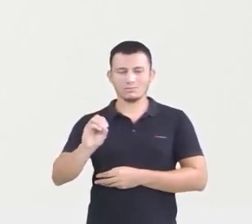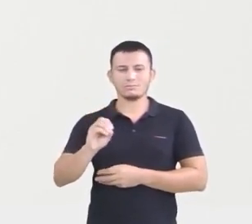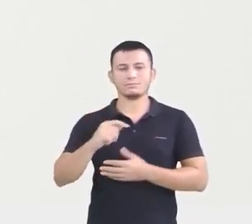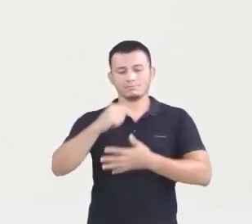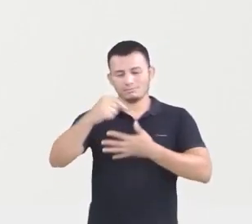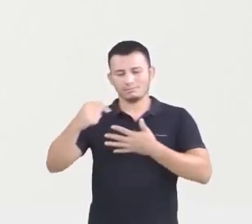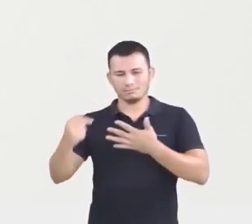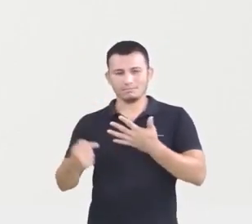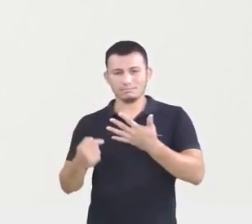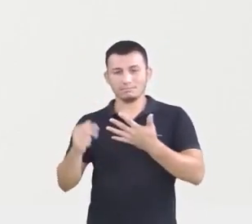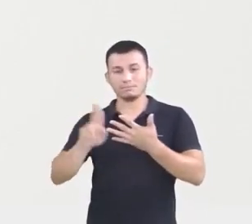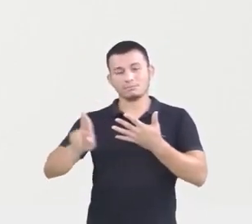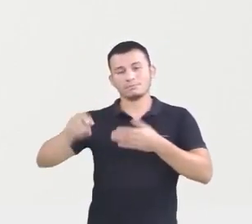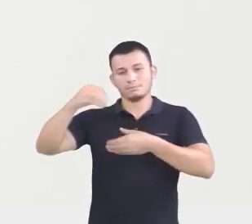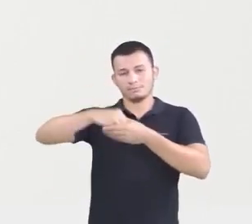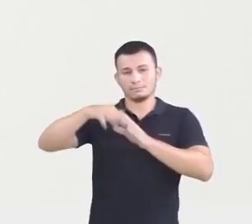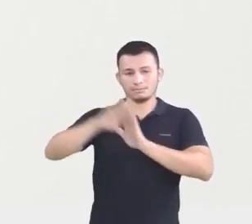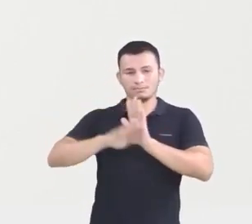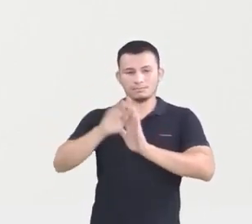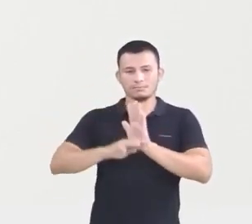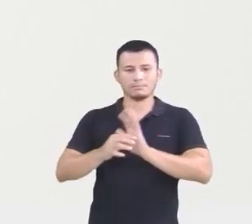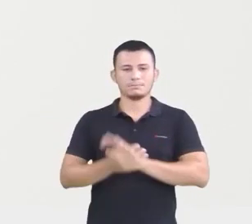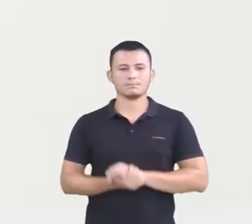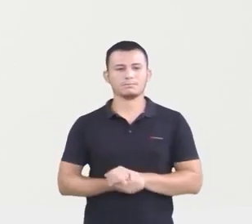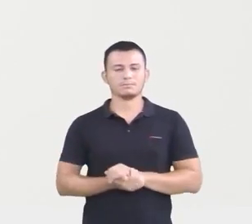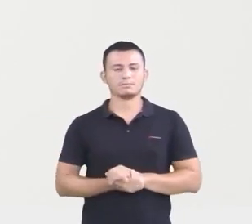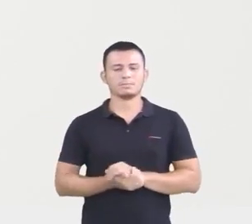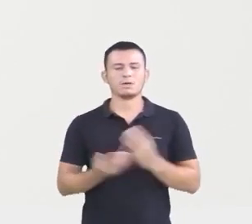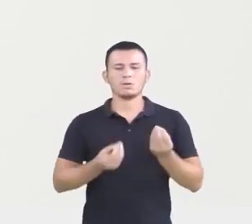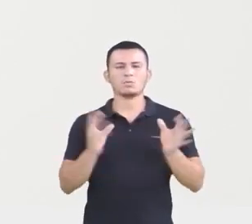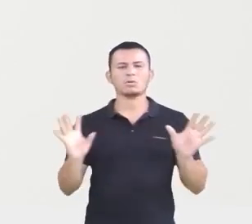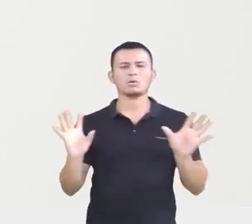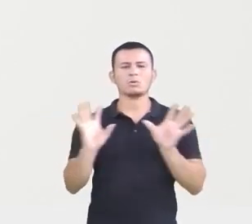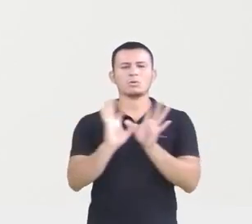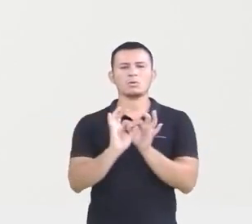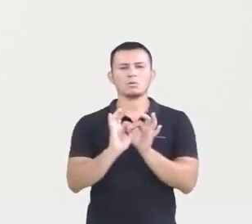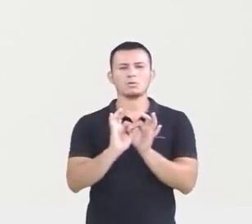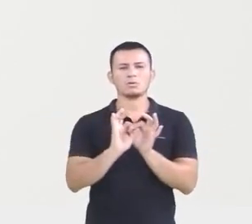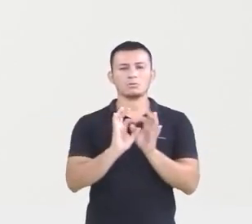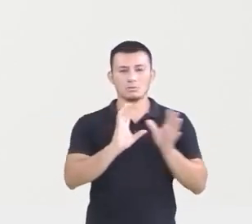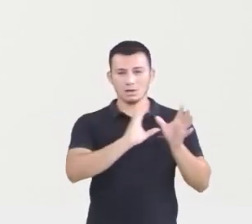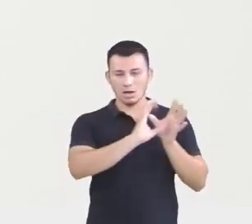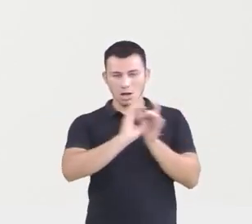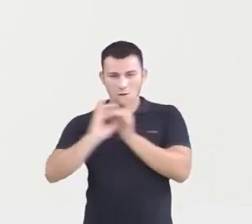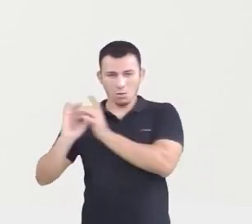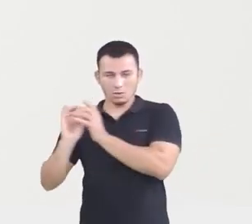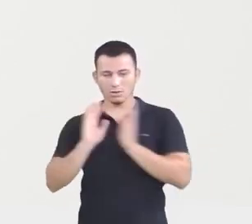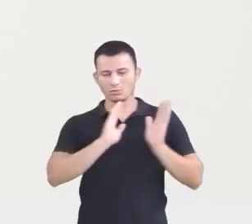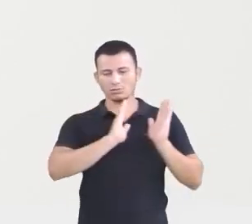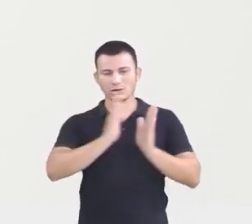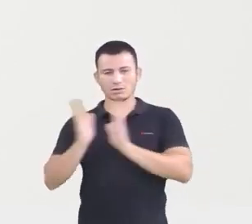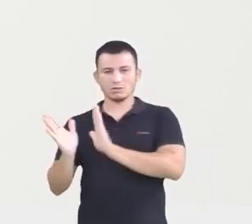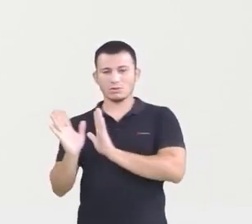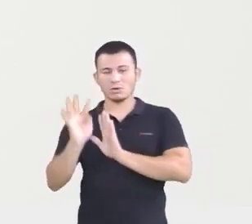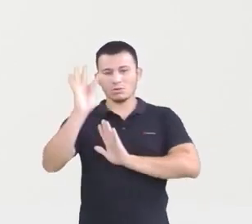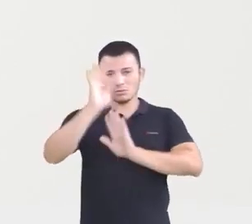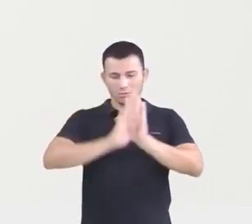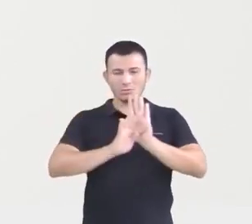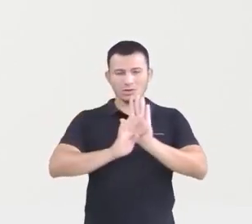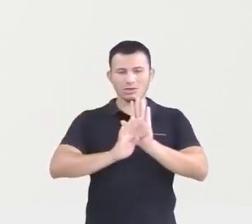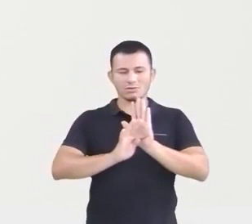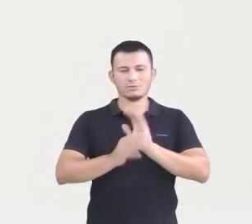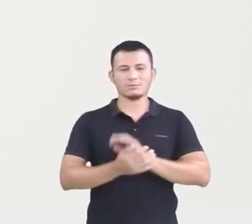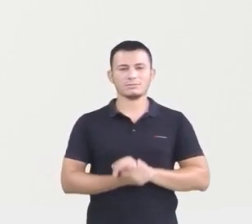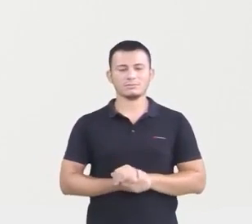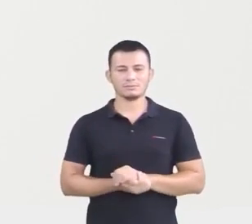usa conectivos para coesão sequencial em trecho de O Gato de Botas de Charles